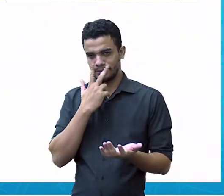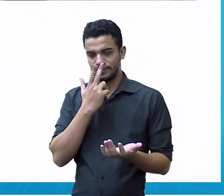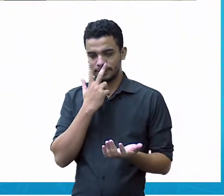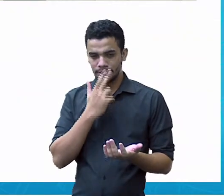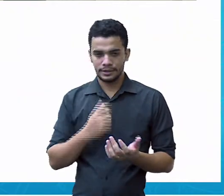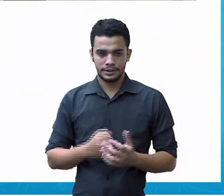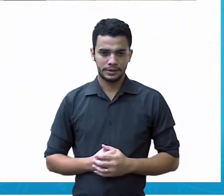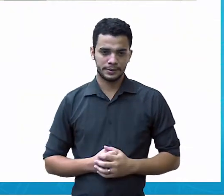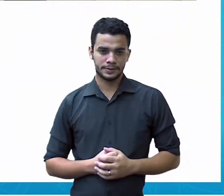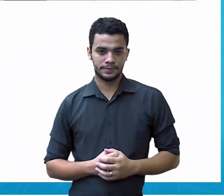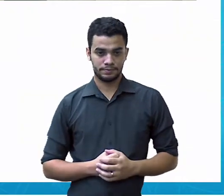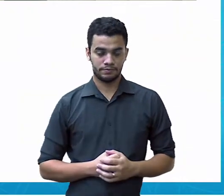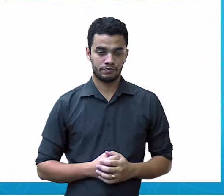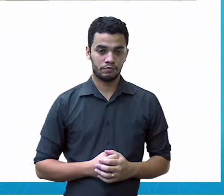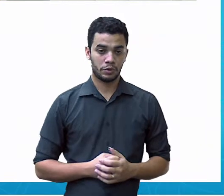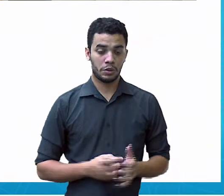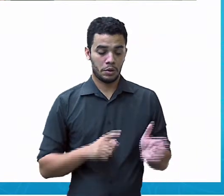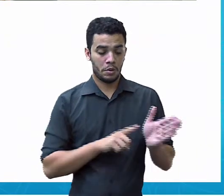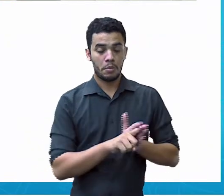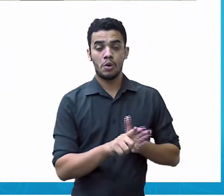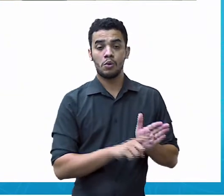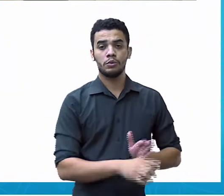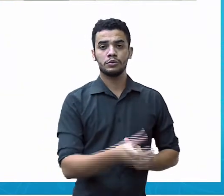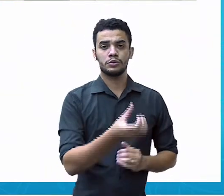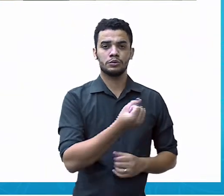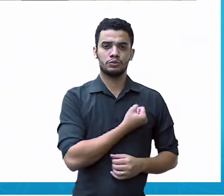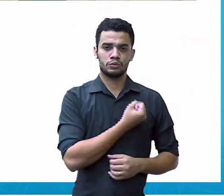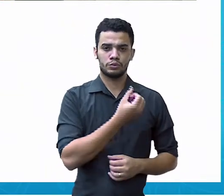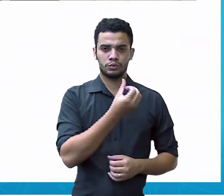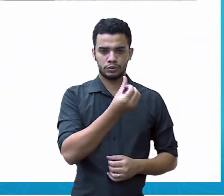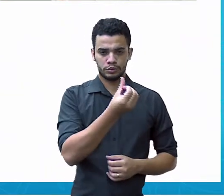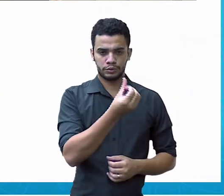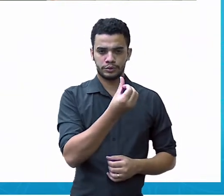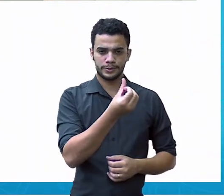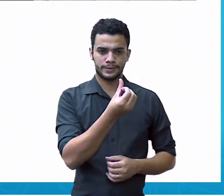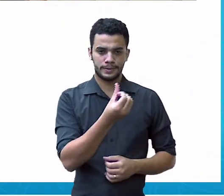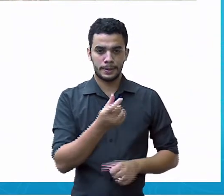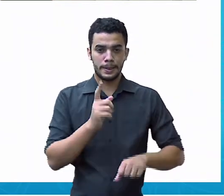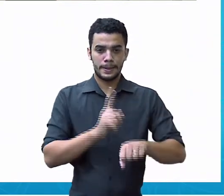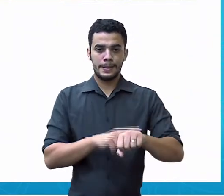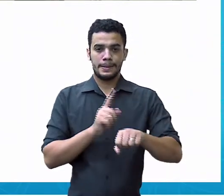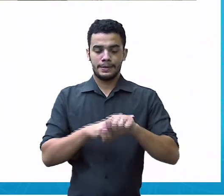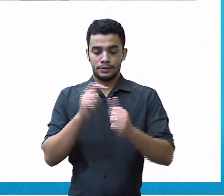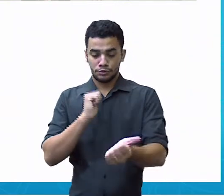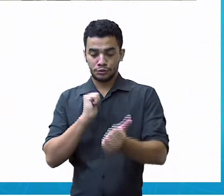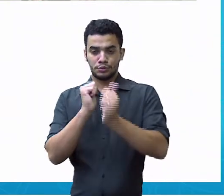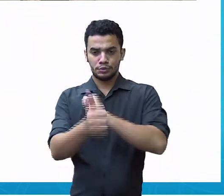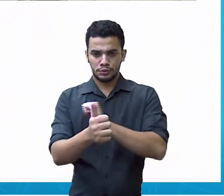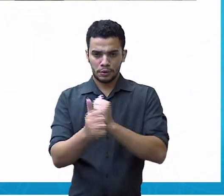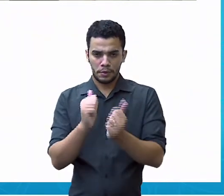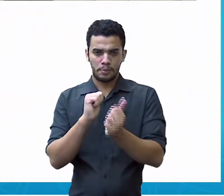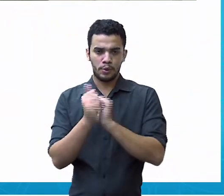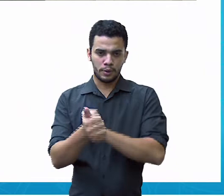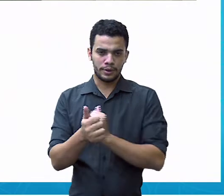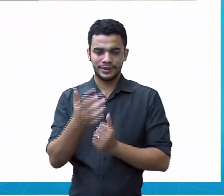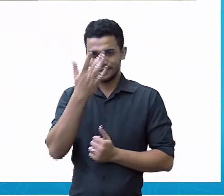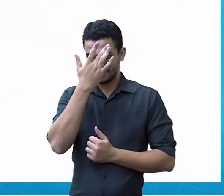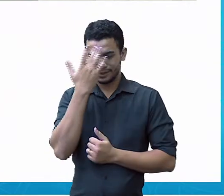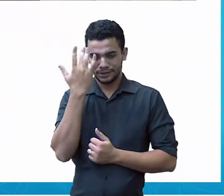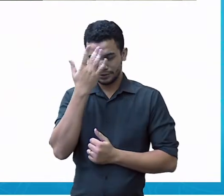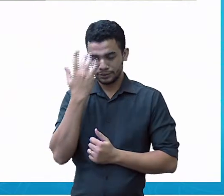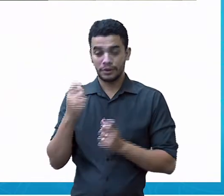Durante a prática de esportes, as pessoas correm, chutam bola,